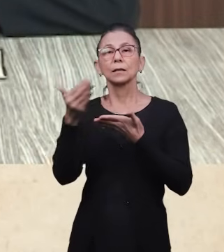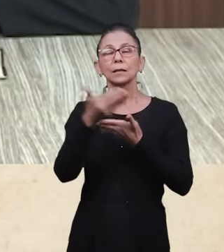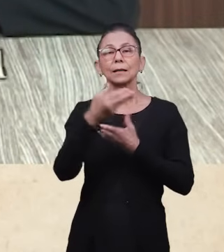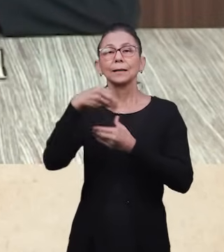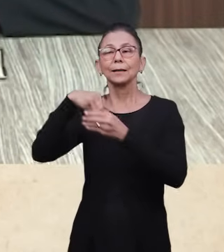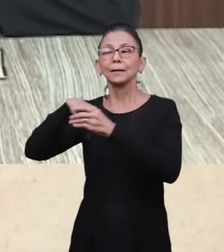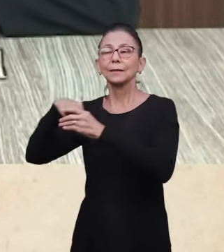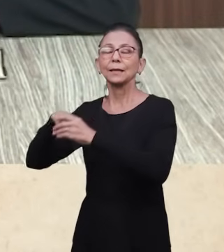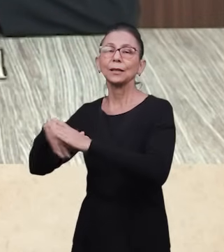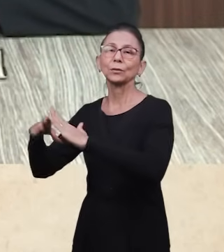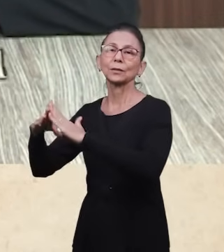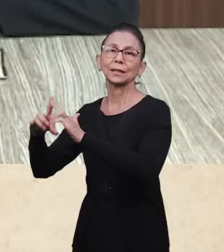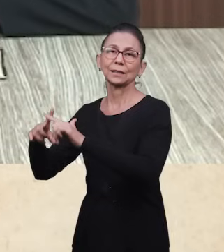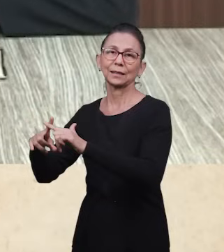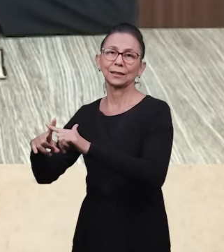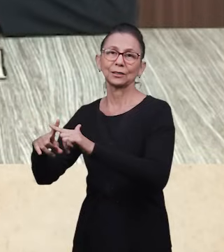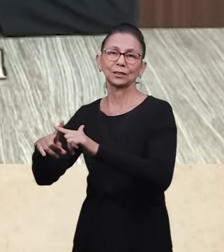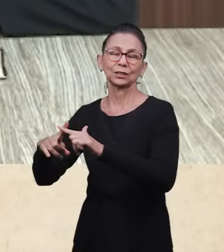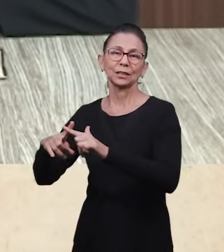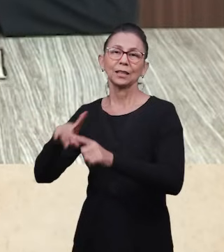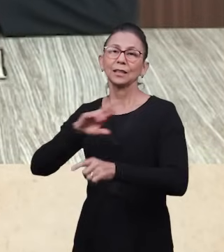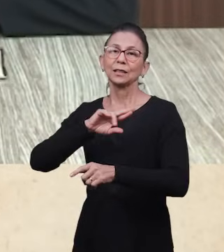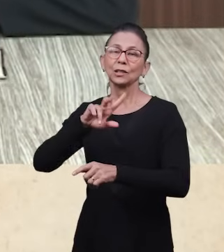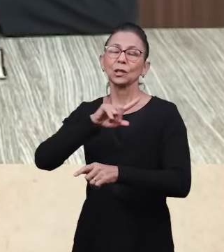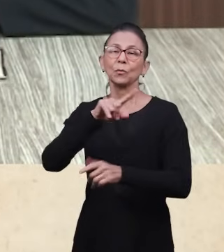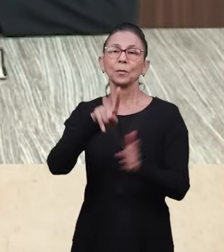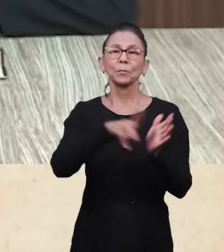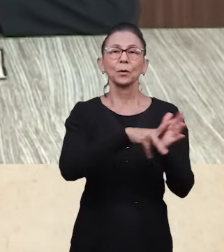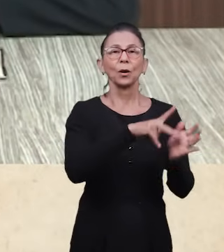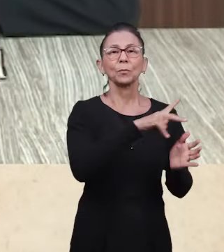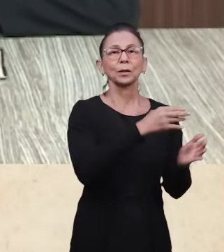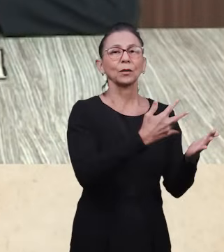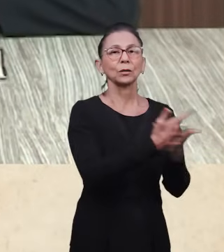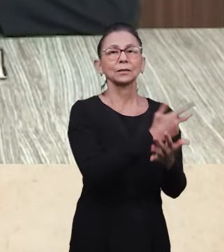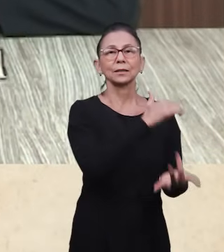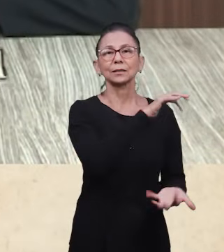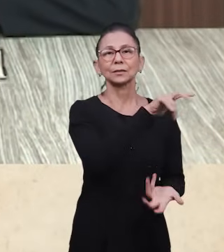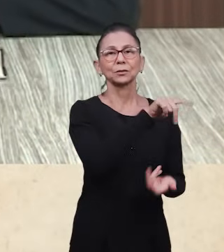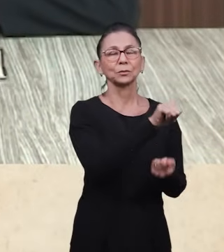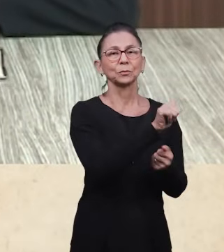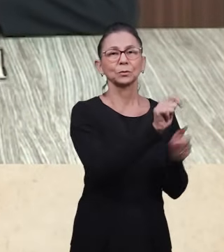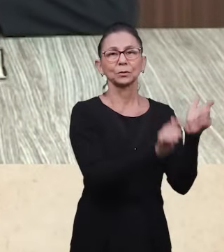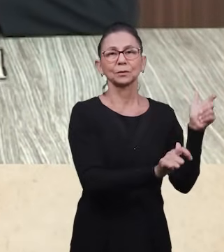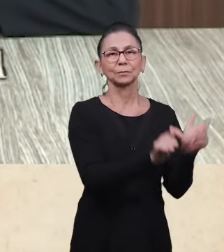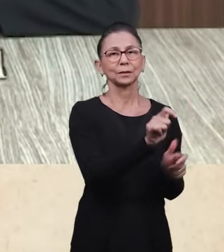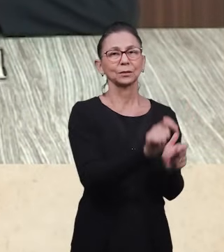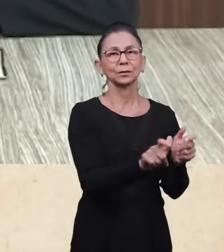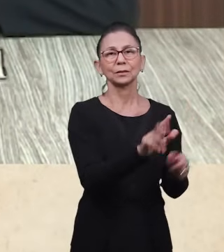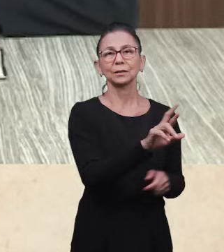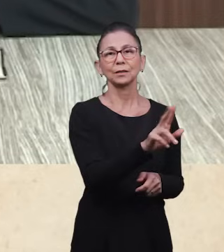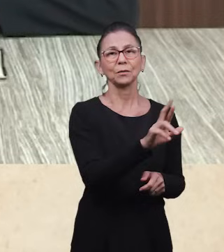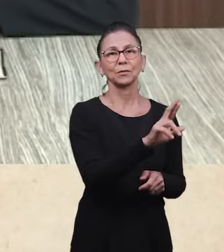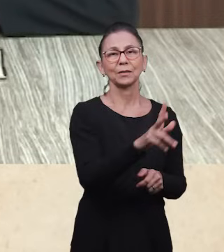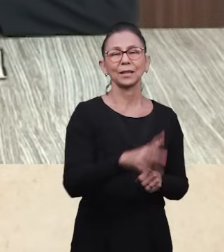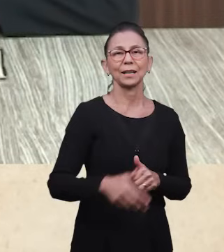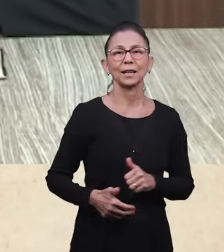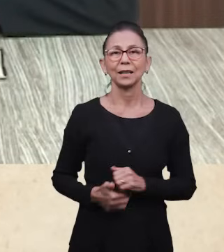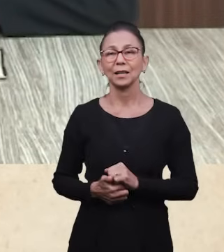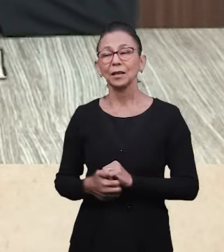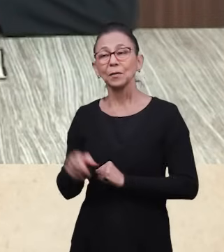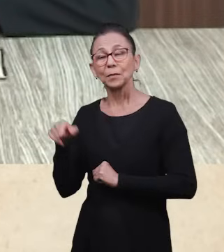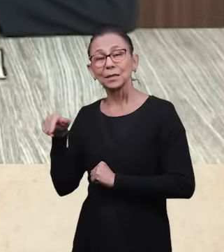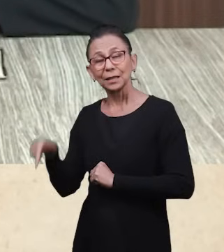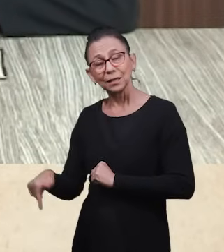igreja, professa, não se manifesta no mundo, mas sim no meio da igreja professa, através daqueles